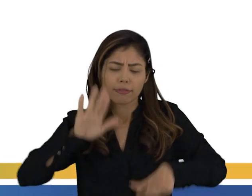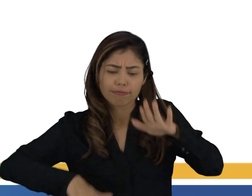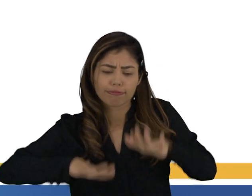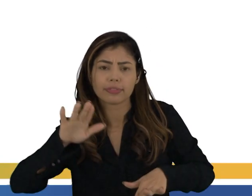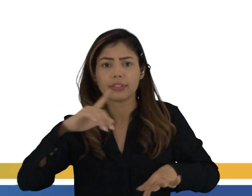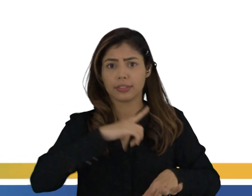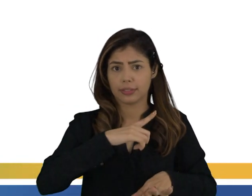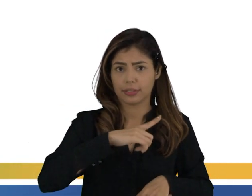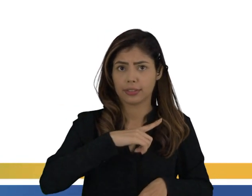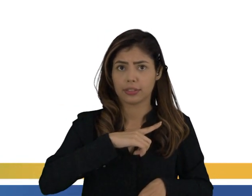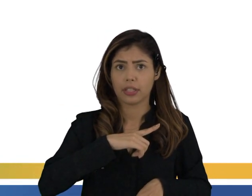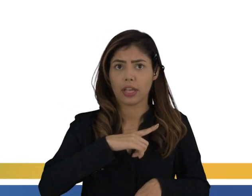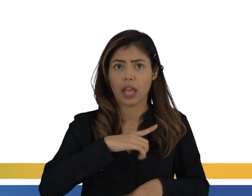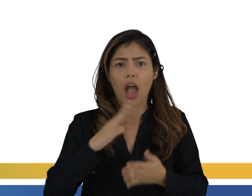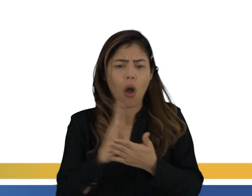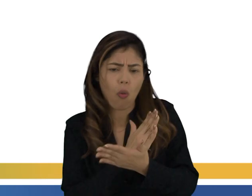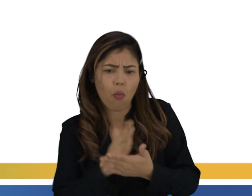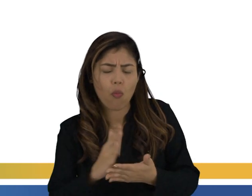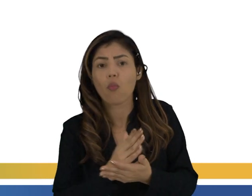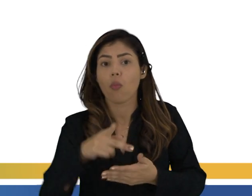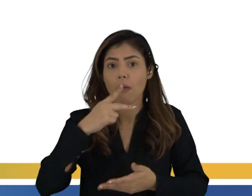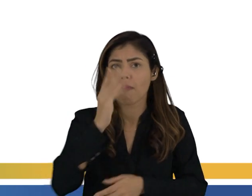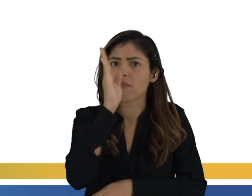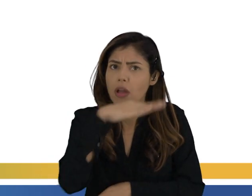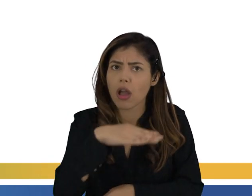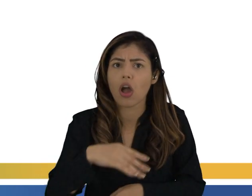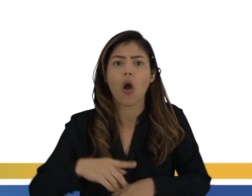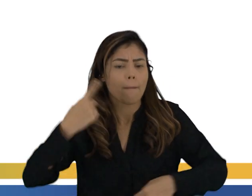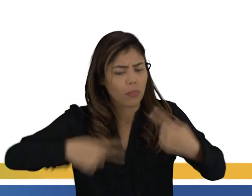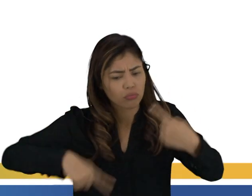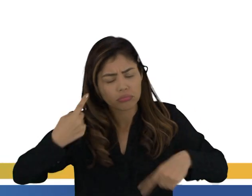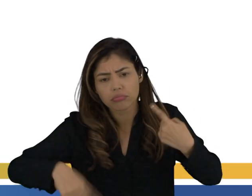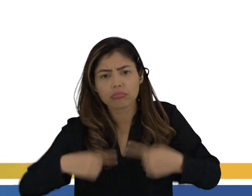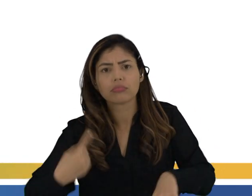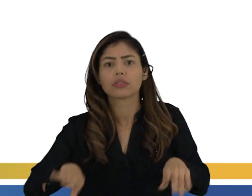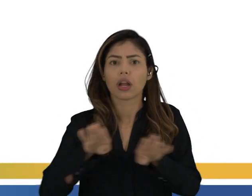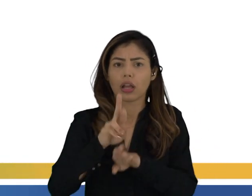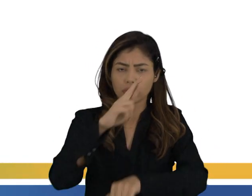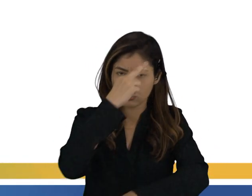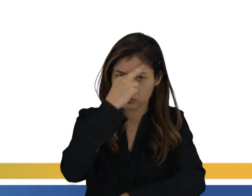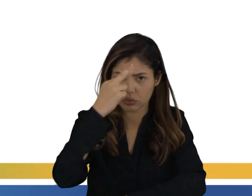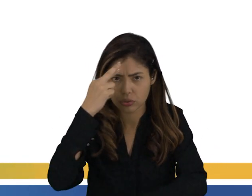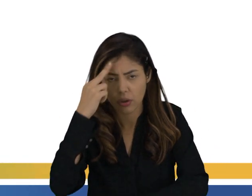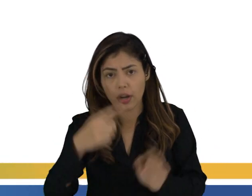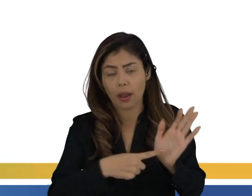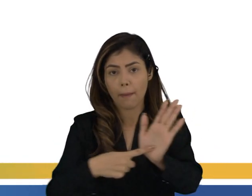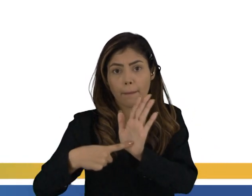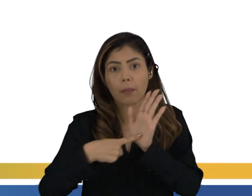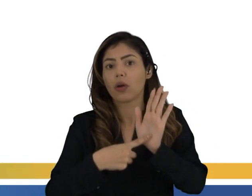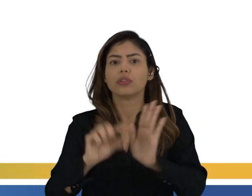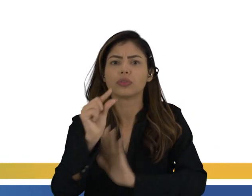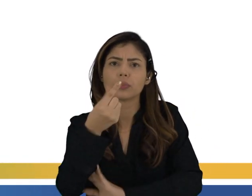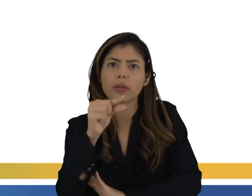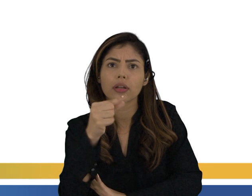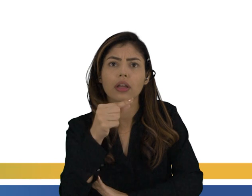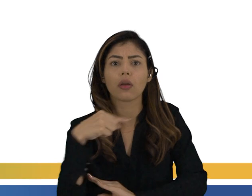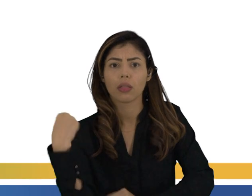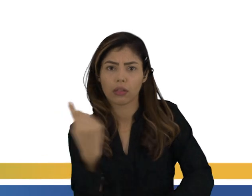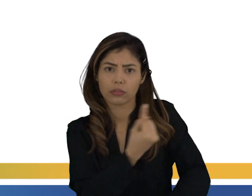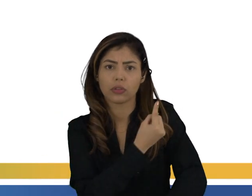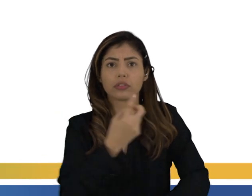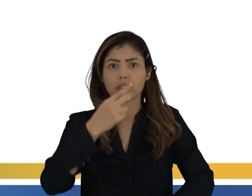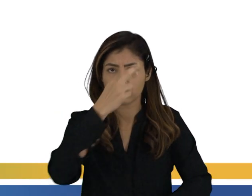os grafites fazem alguma crítica, né, política, uma crítica histórica, mostra um pouquinho também da nossa